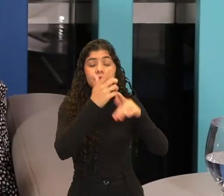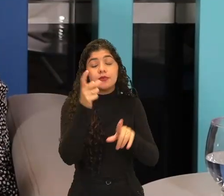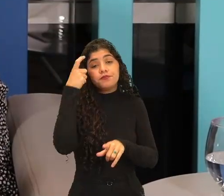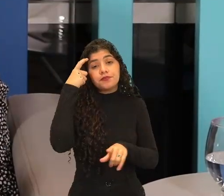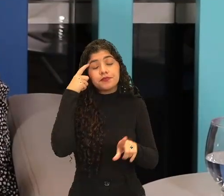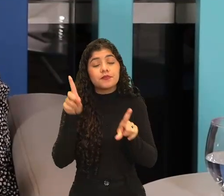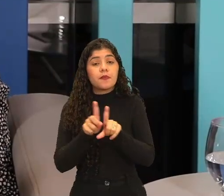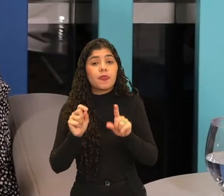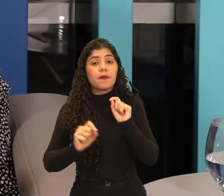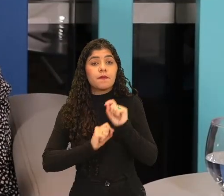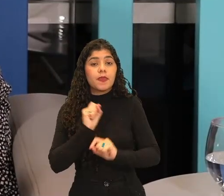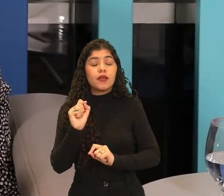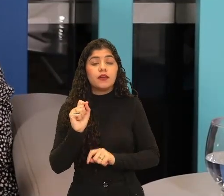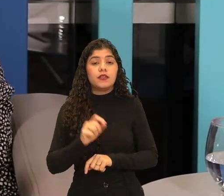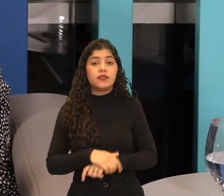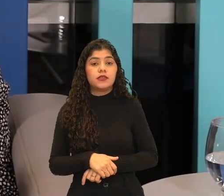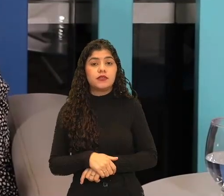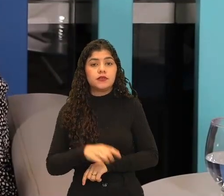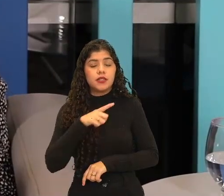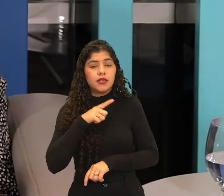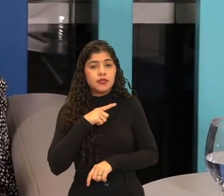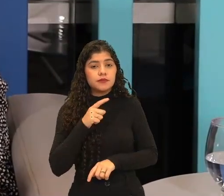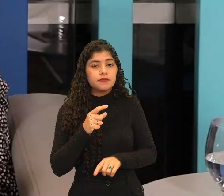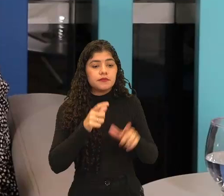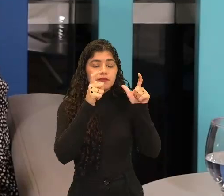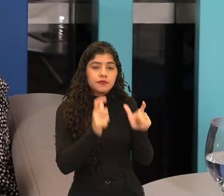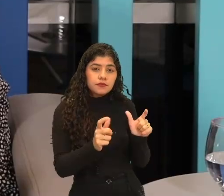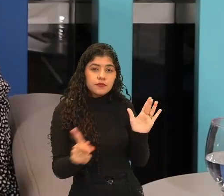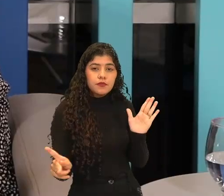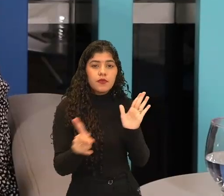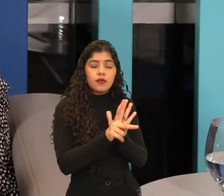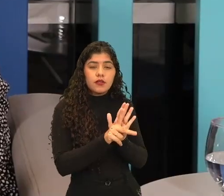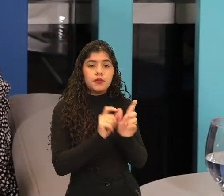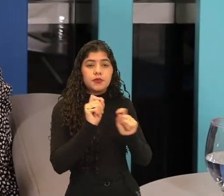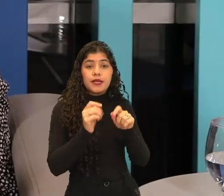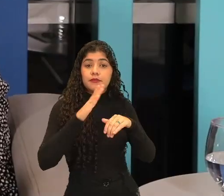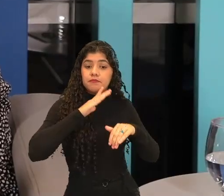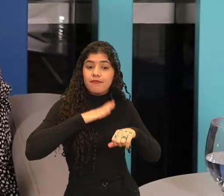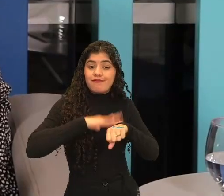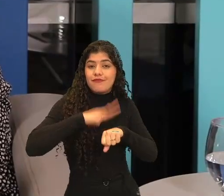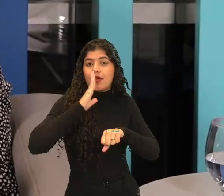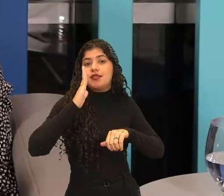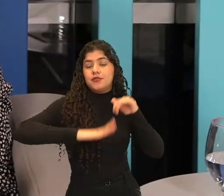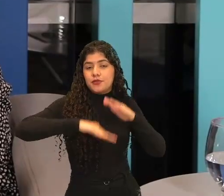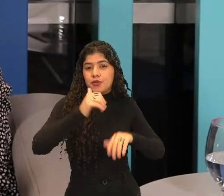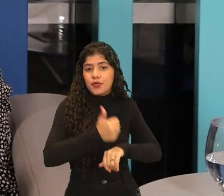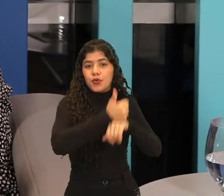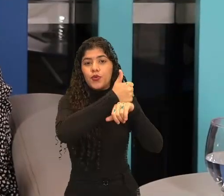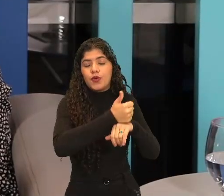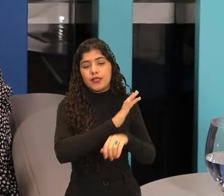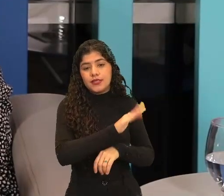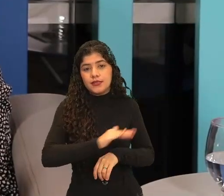que as vagas precisam ser ampliadas, né? Ter mais profissionais para que essas